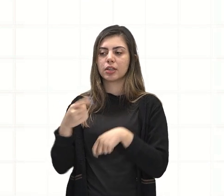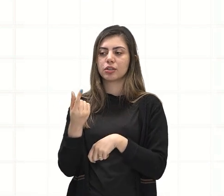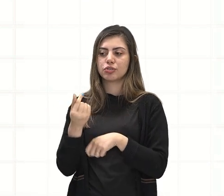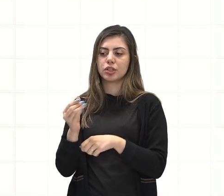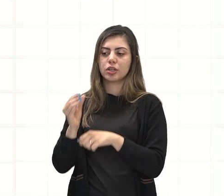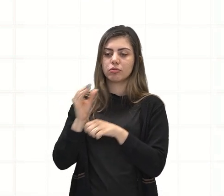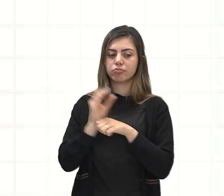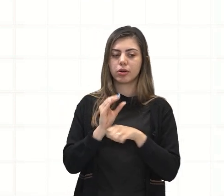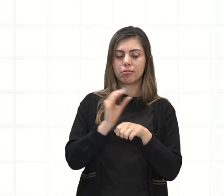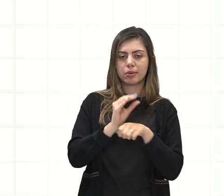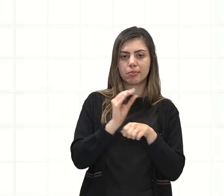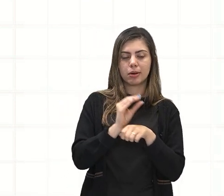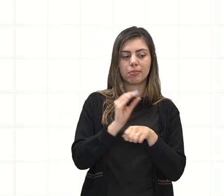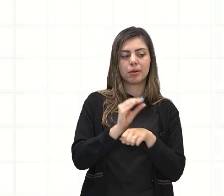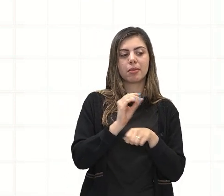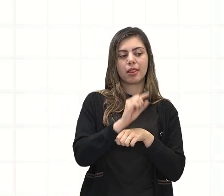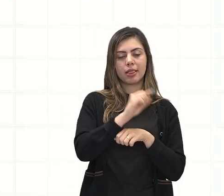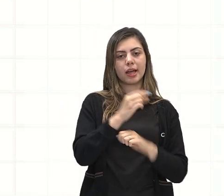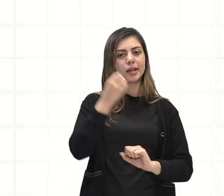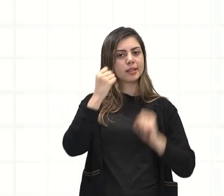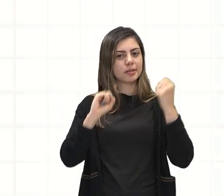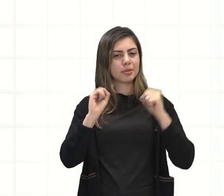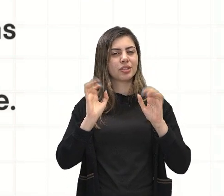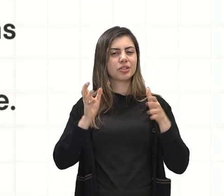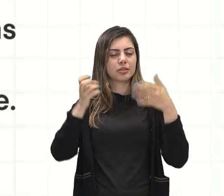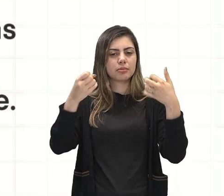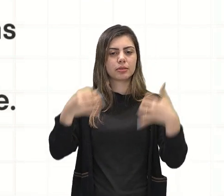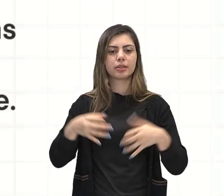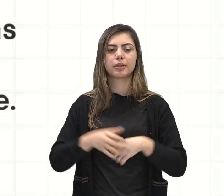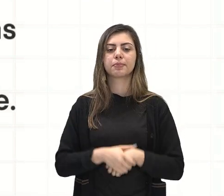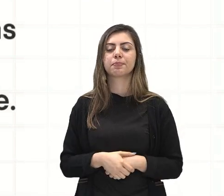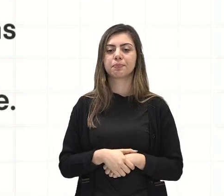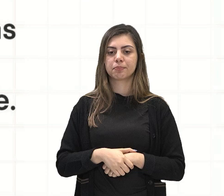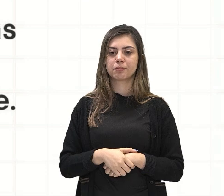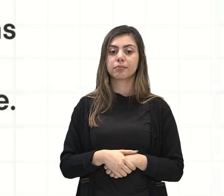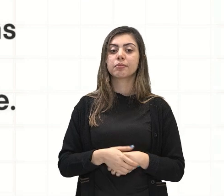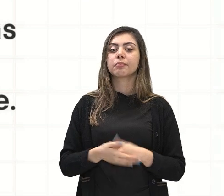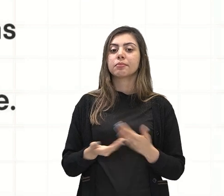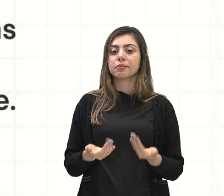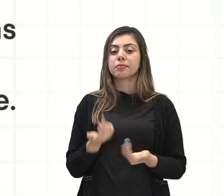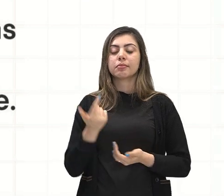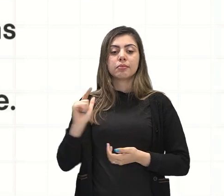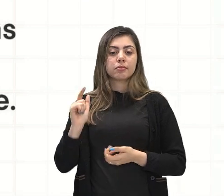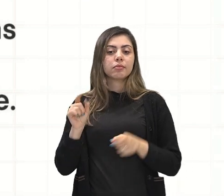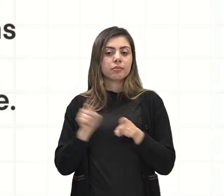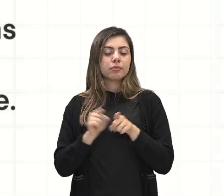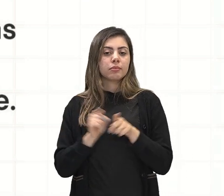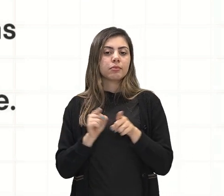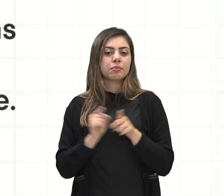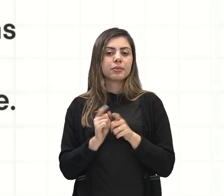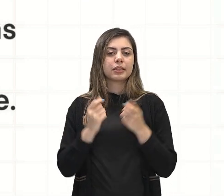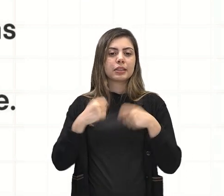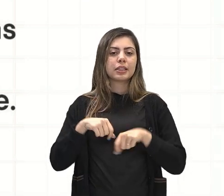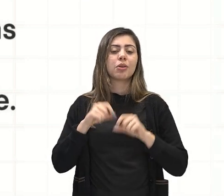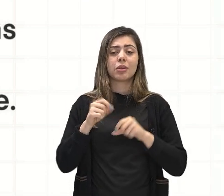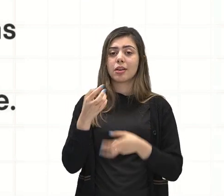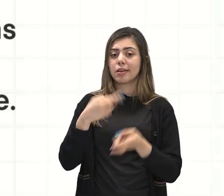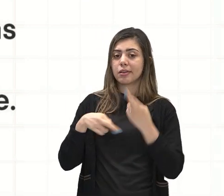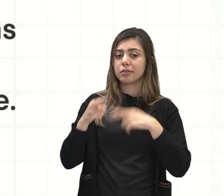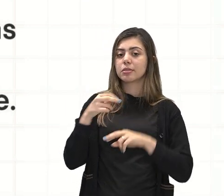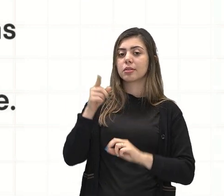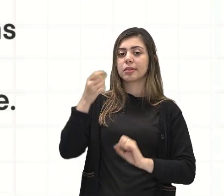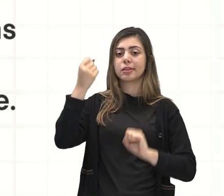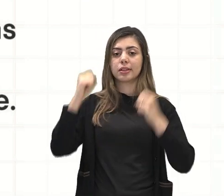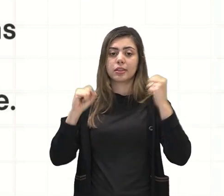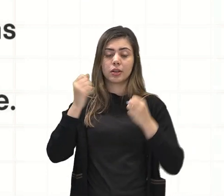nas fábricas, que nós já conversamos sobre. Continuando. Outros fatores que também fizeram com que a Revolução Industrial